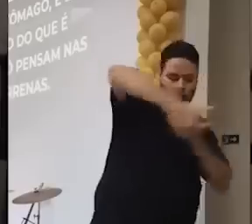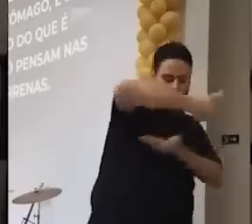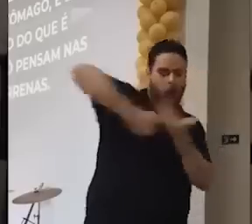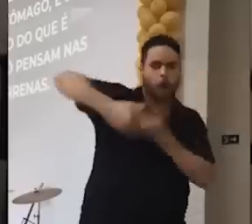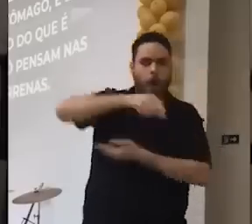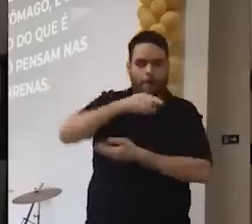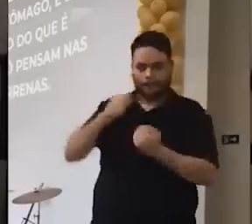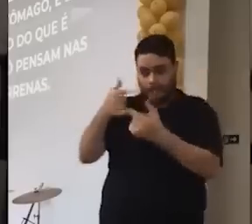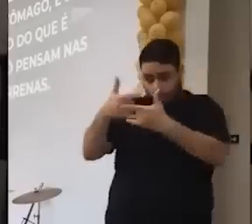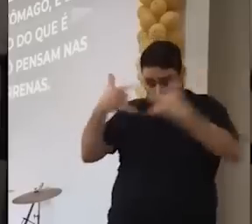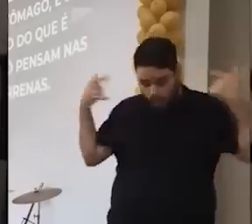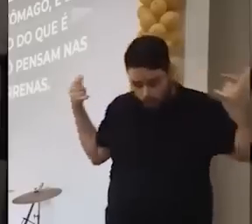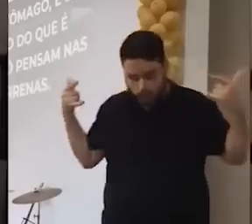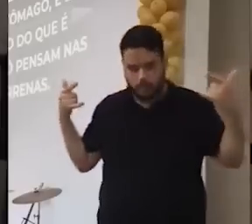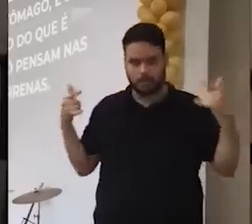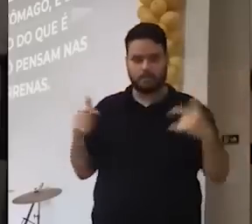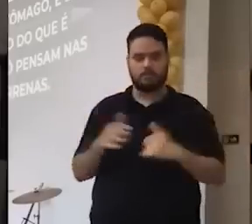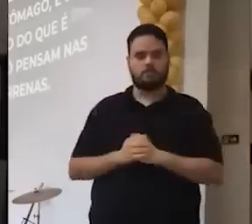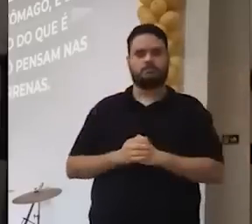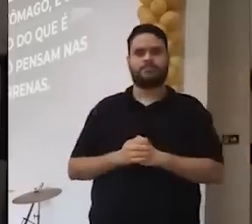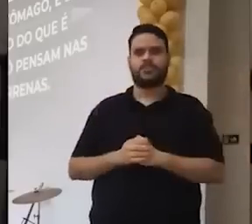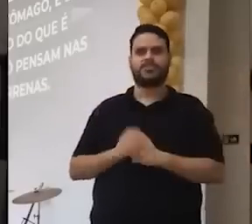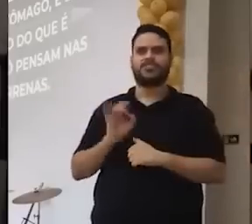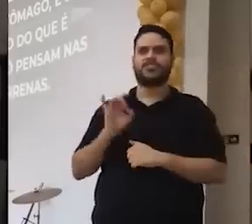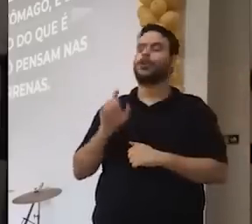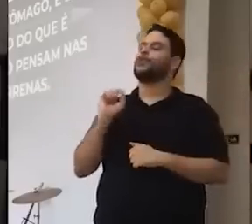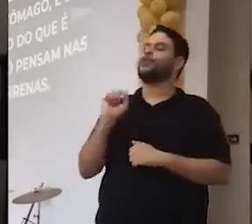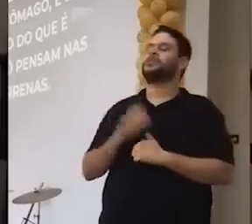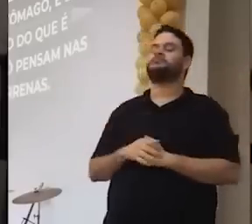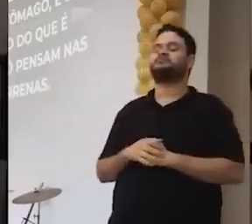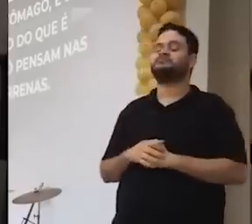mais. Só um detalhe,